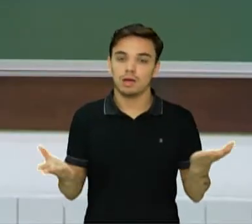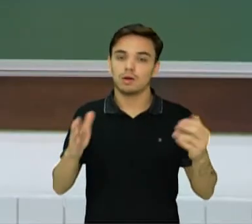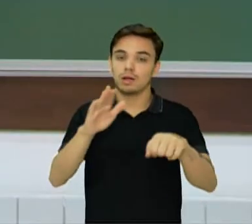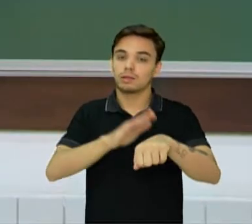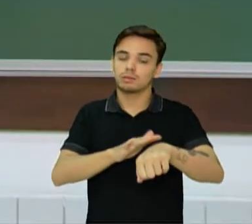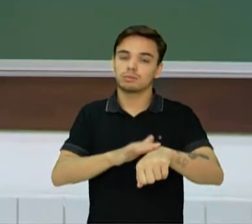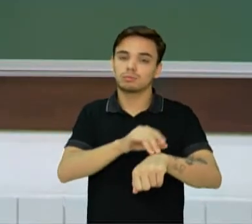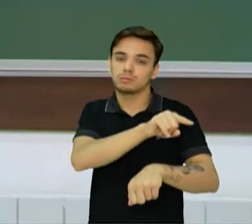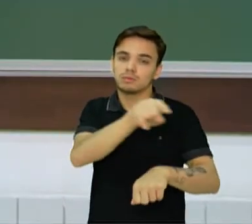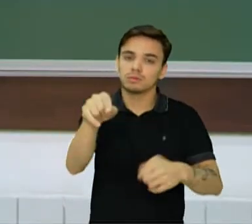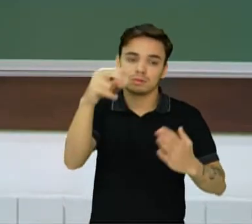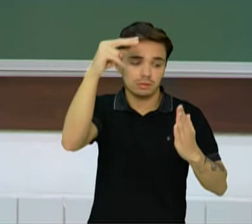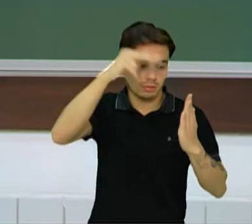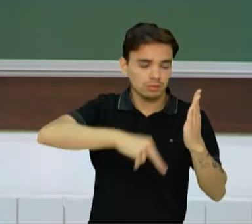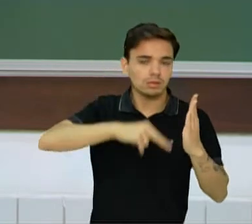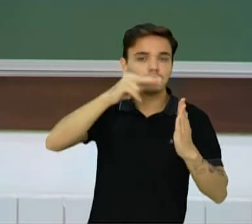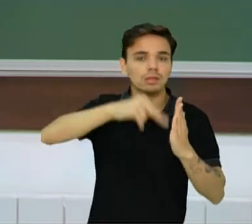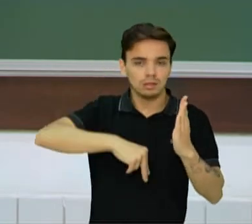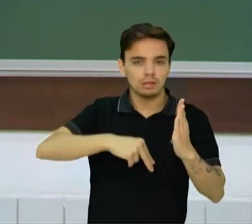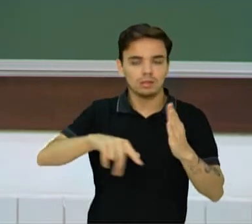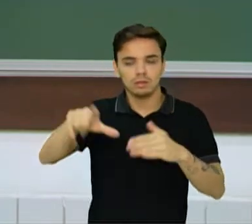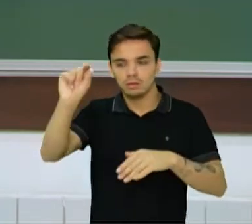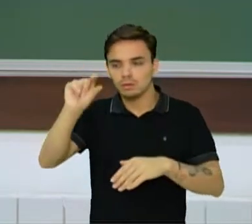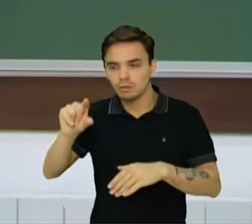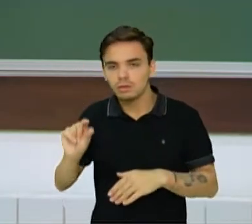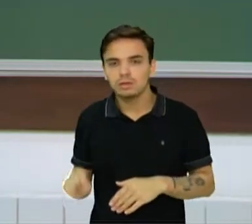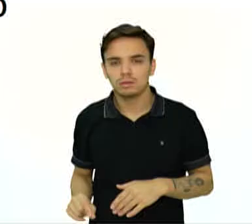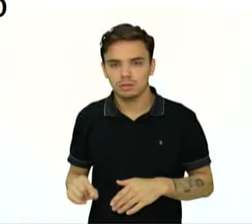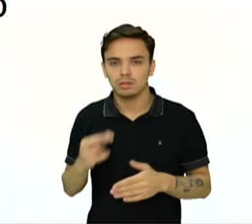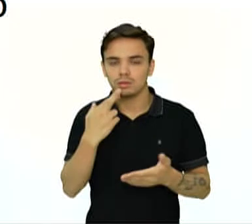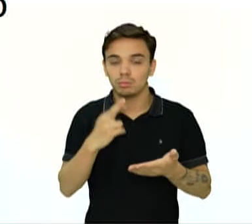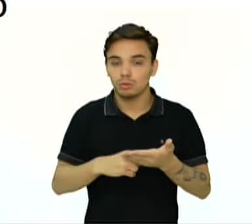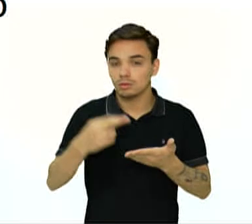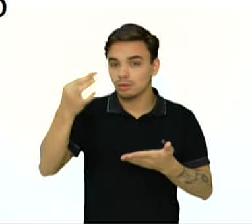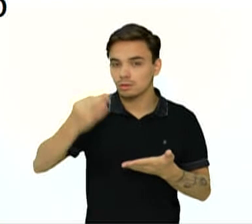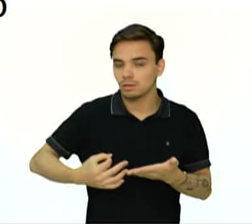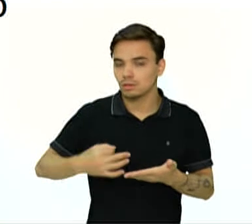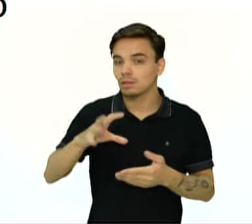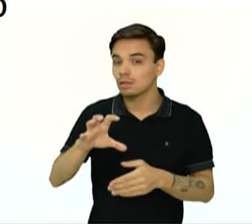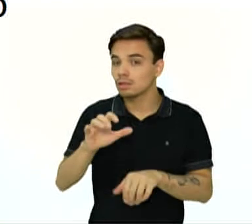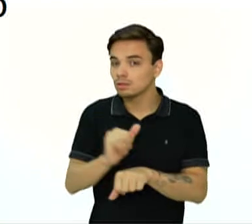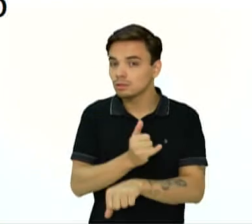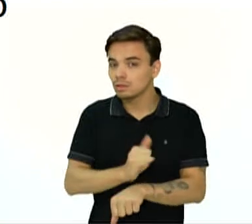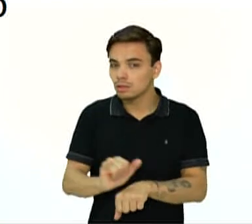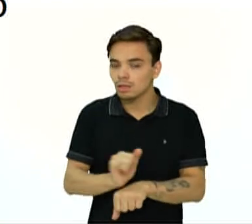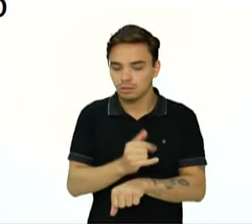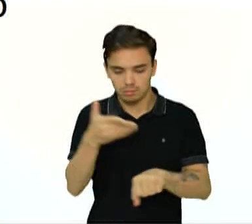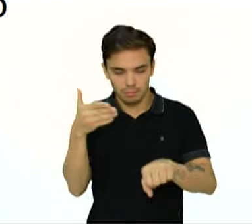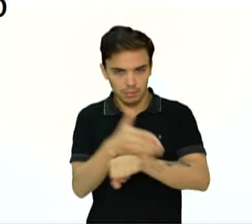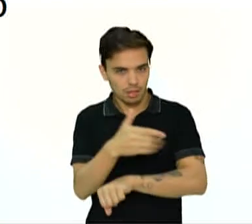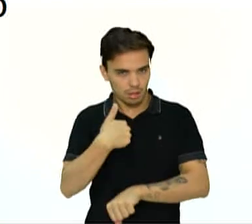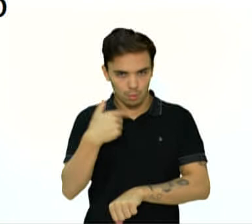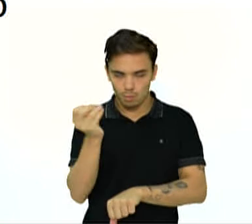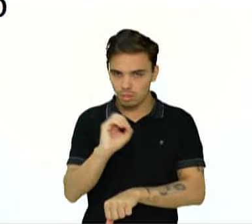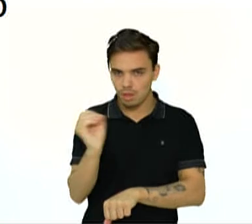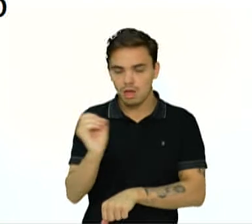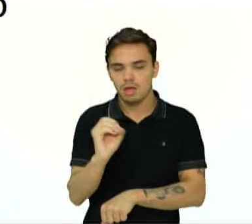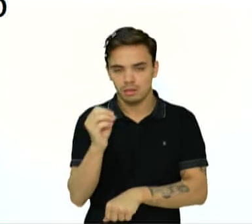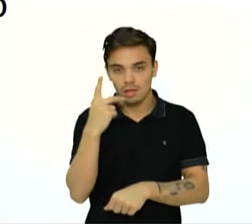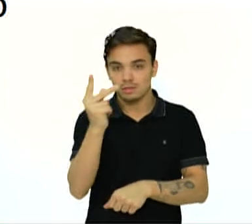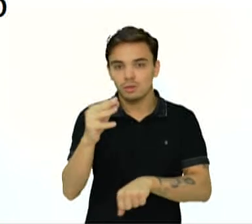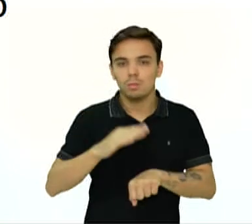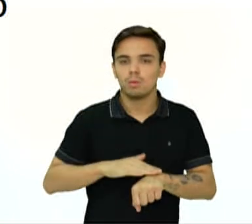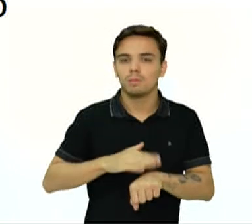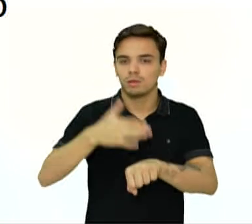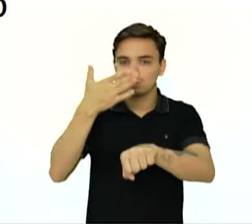que vocês leiam as alternativas e marquem a resposta correta. Gente, aquele esquema, sem interferência minha, é o momento teu